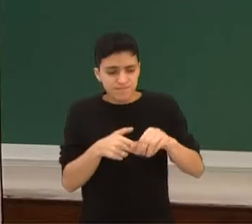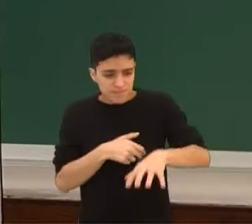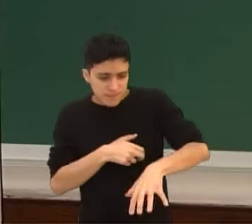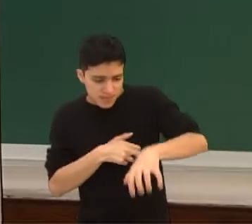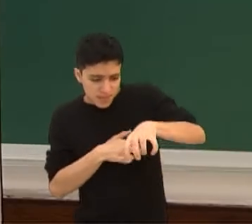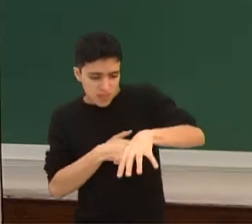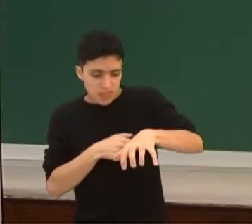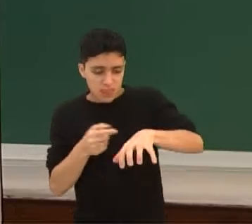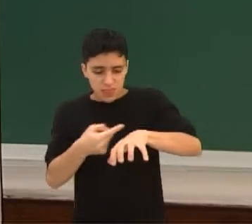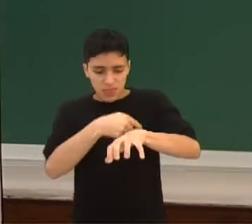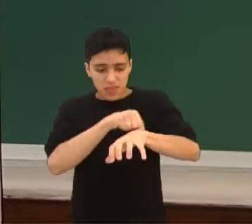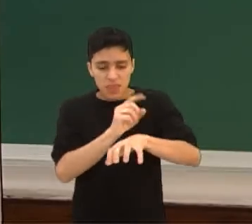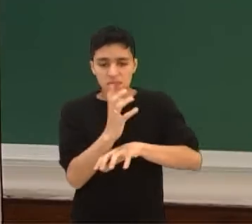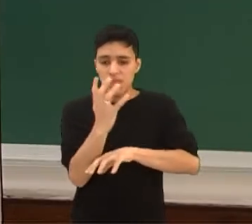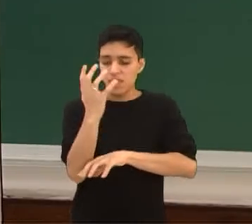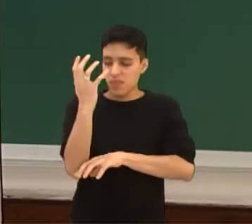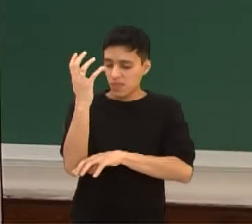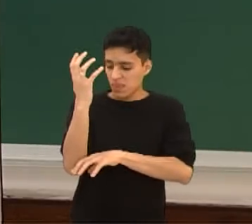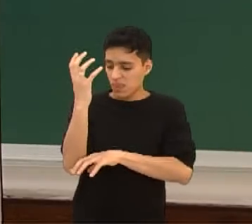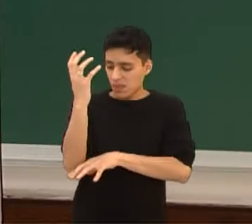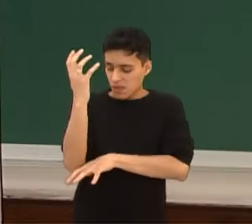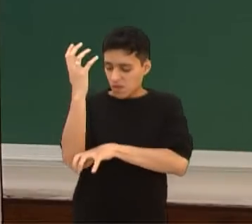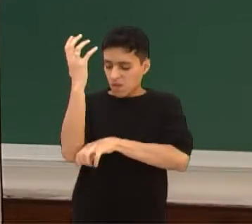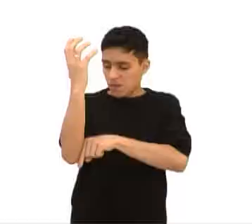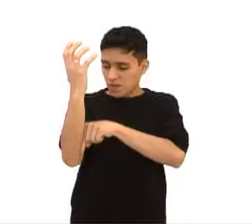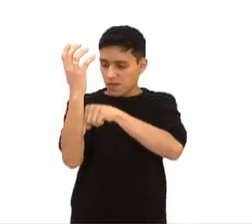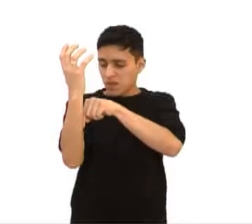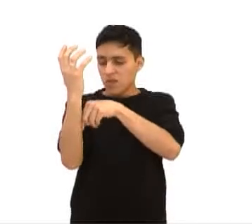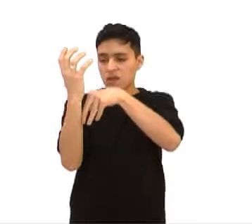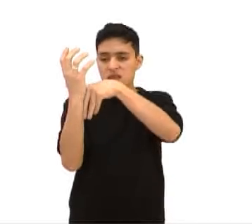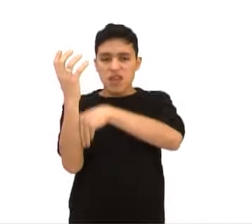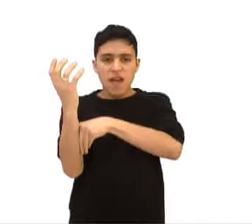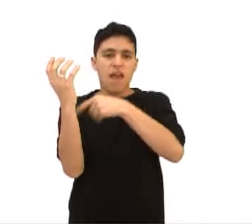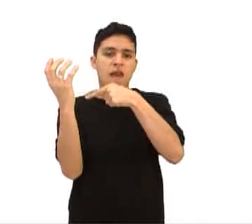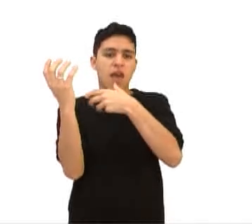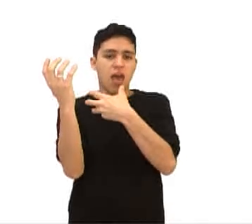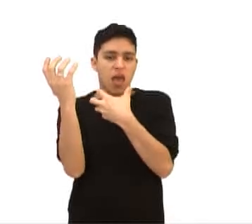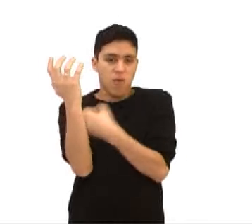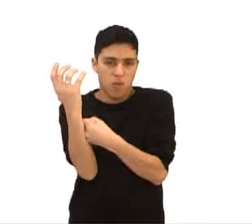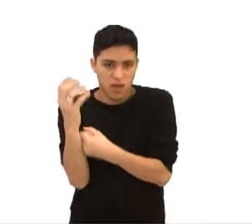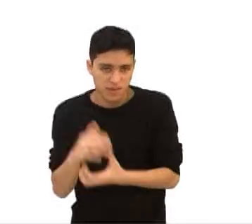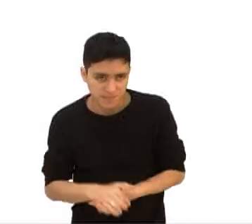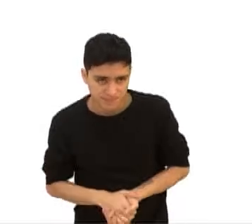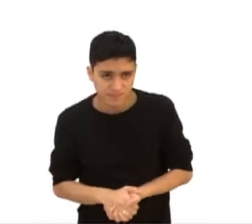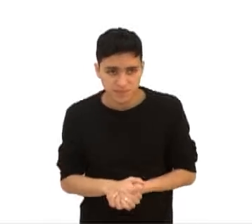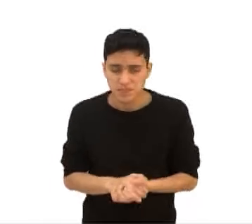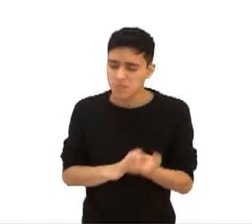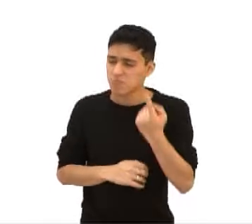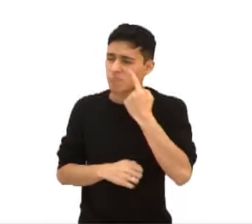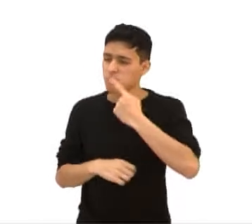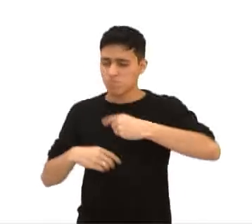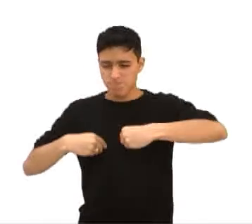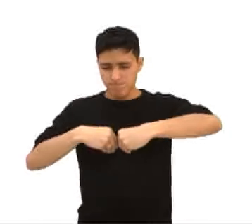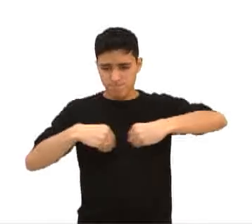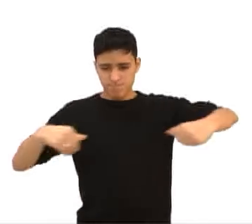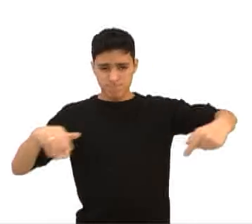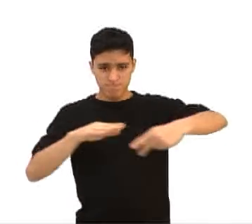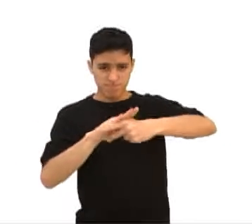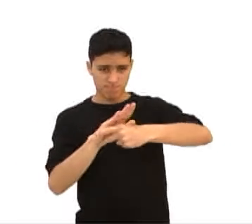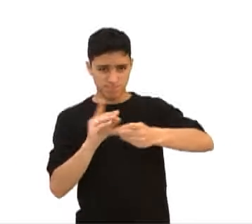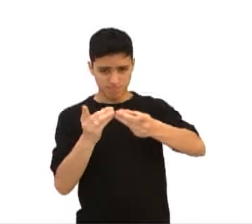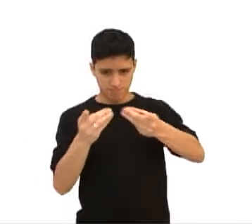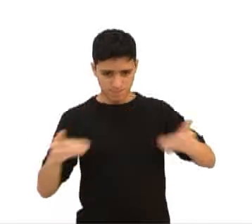sua estrutura interna. E aqui nós temos uma imagem que mostra o solo do deserto aqui, de uma